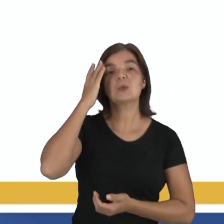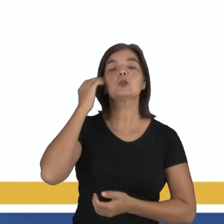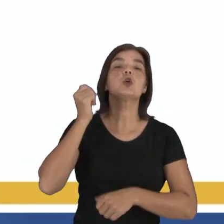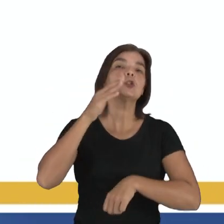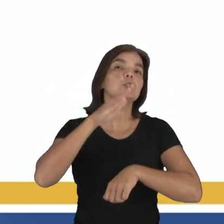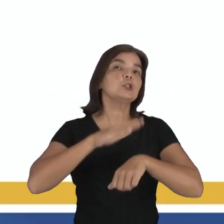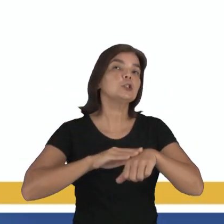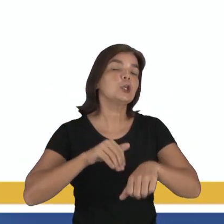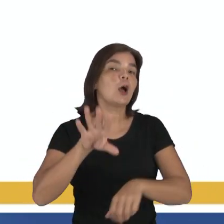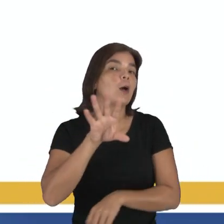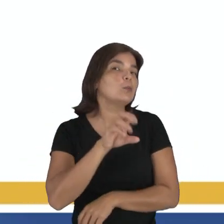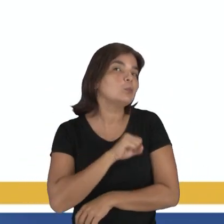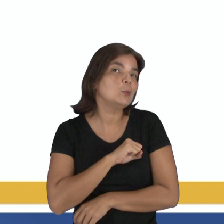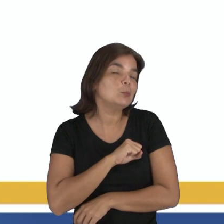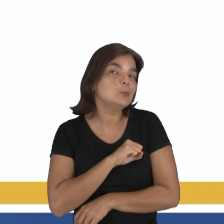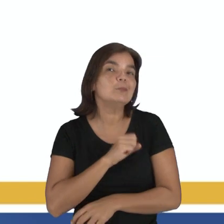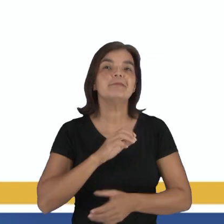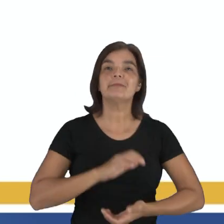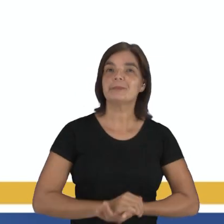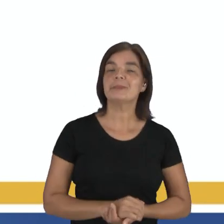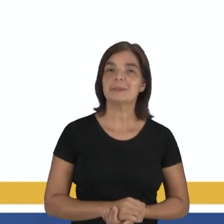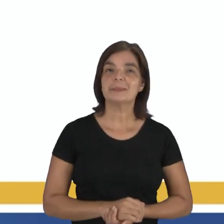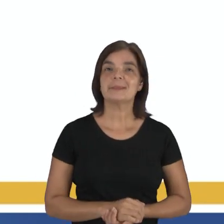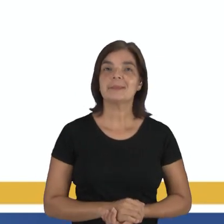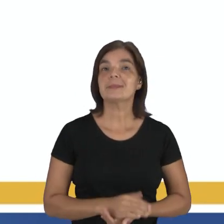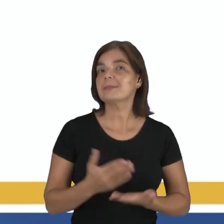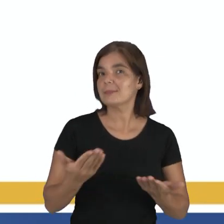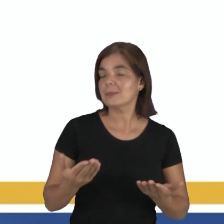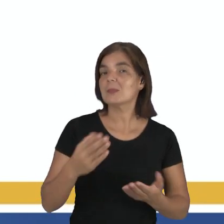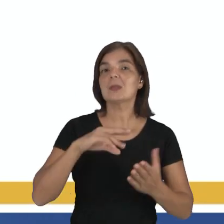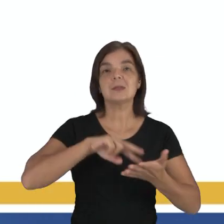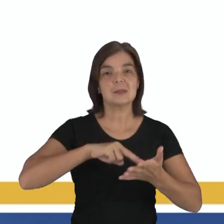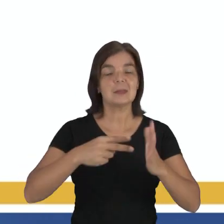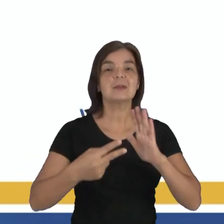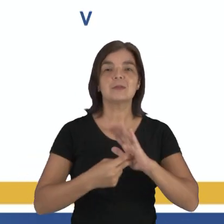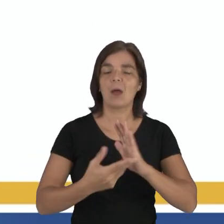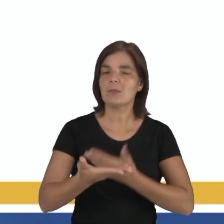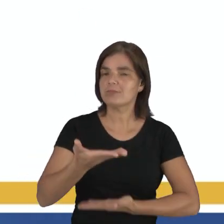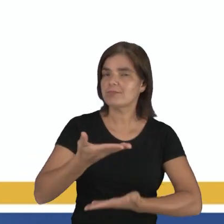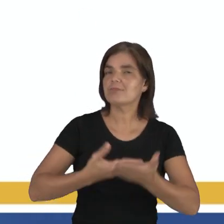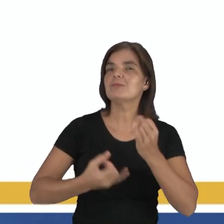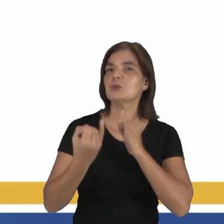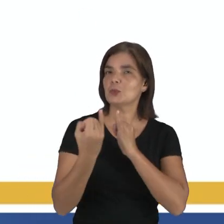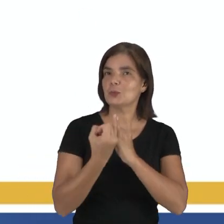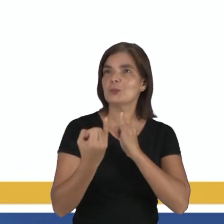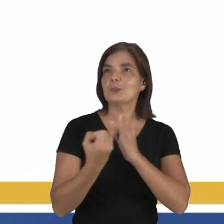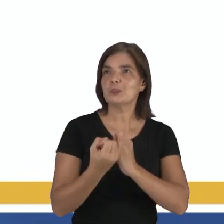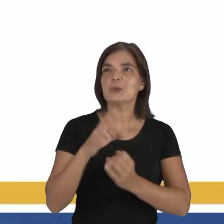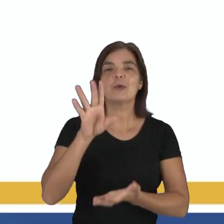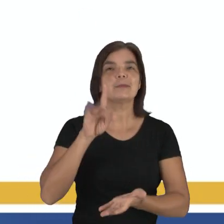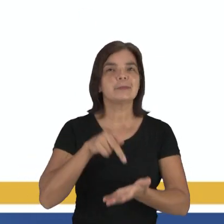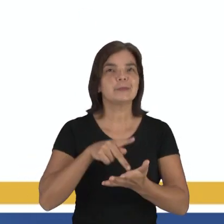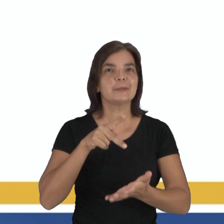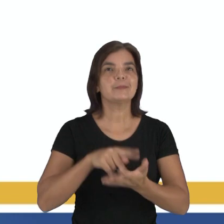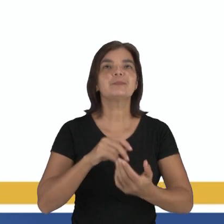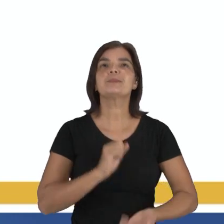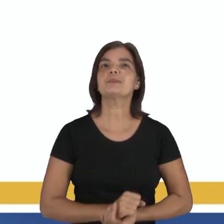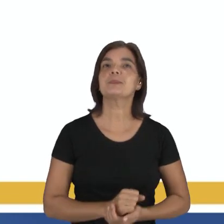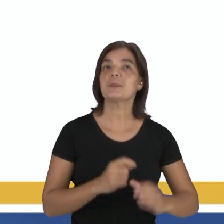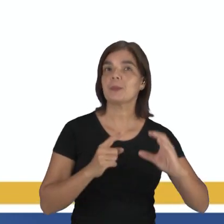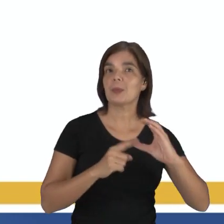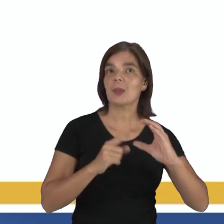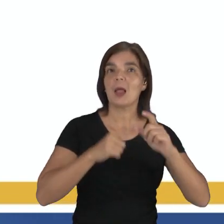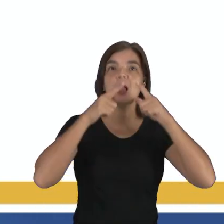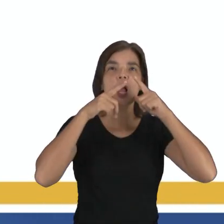interlocutoras chama a outra de meu amor. Então, logo, elas têm uma relação de intimidade, verdadeiro.